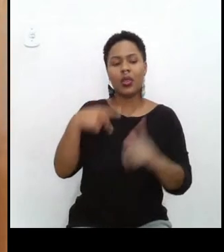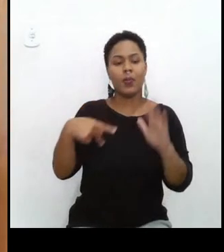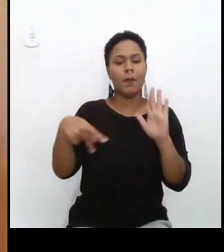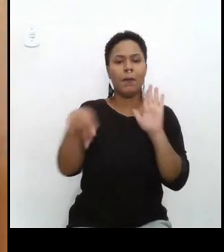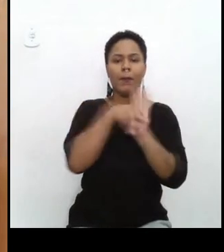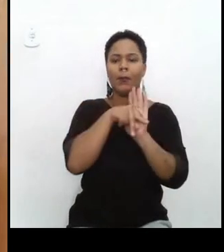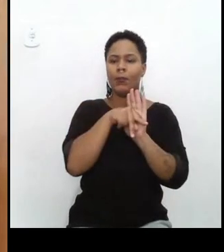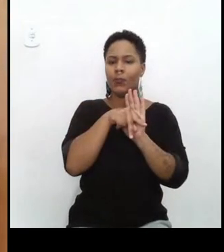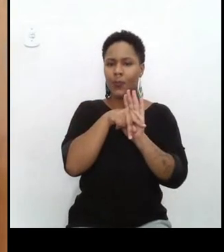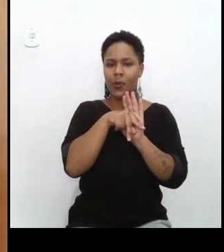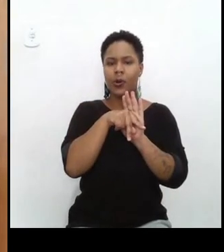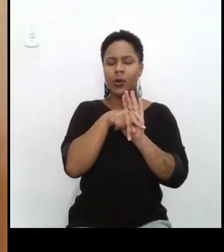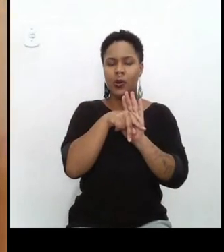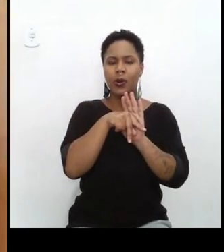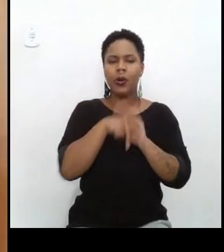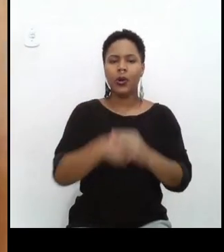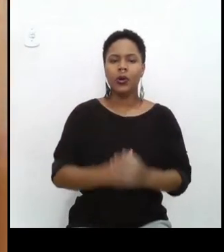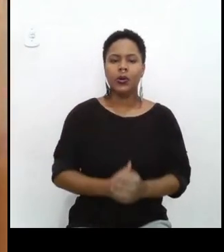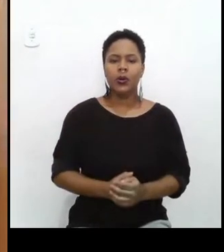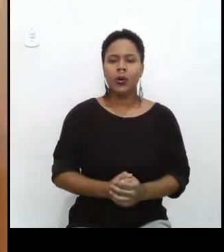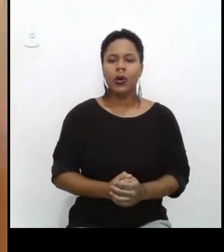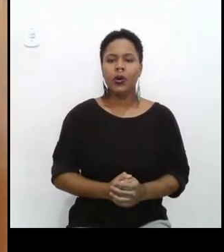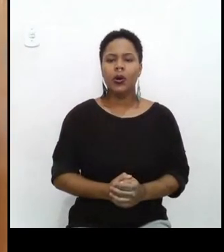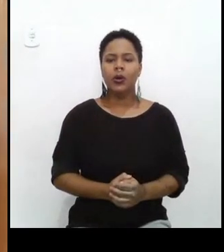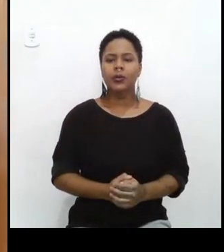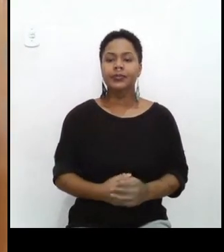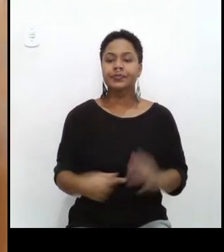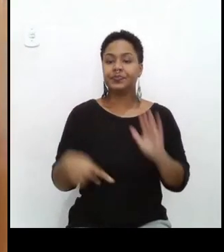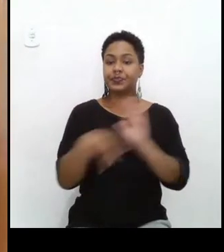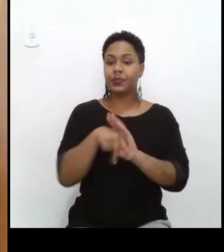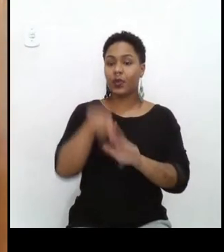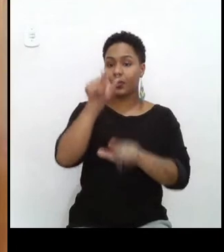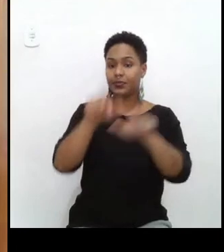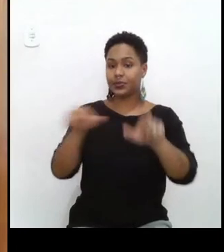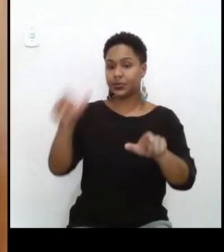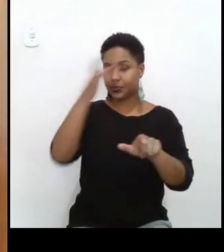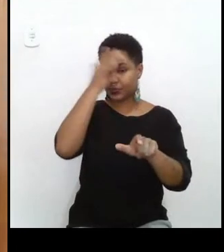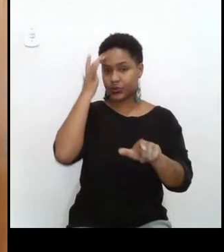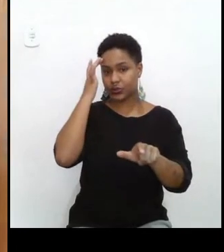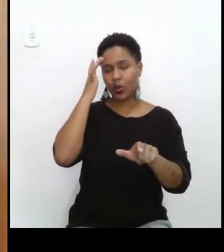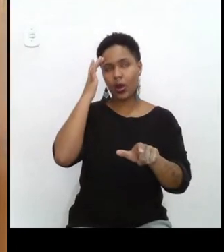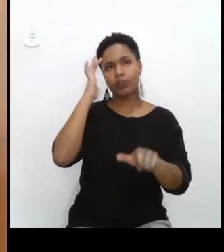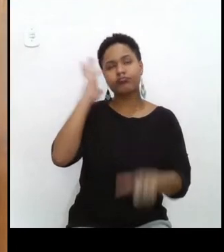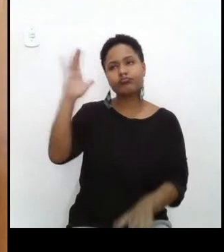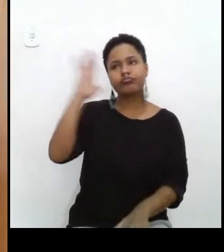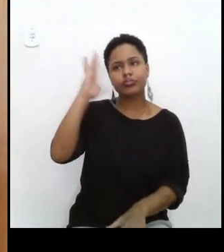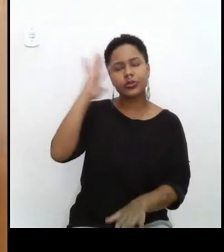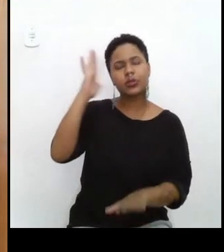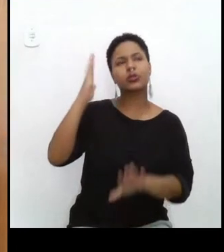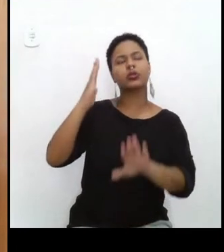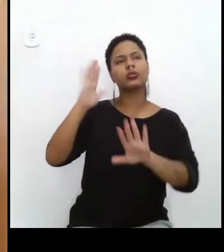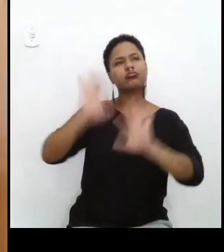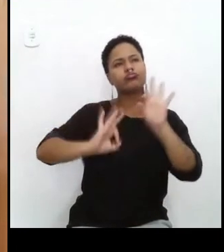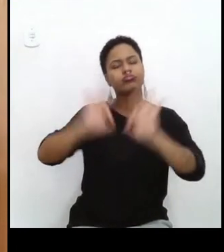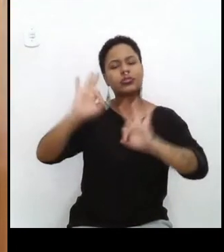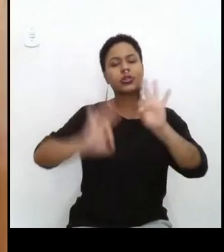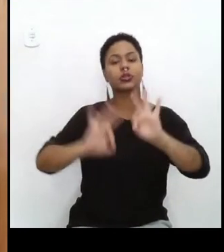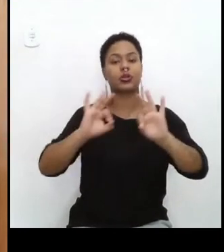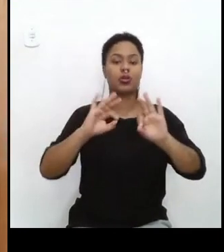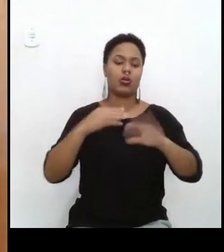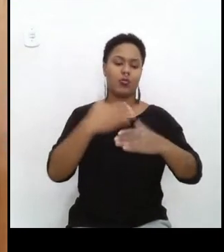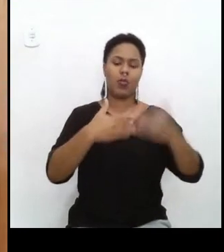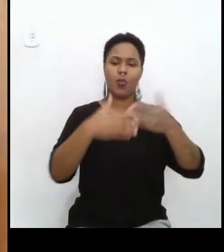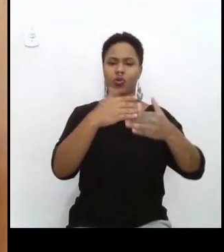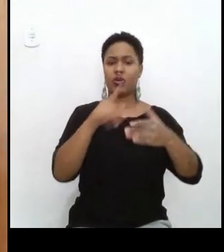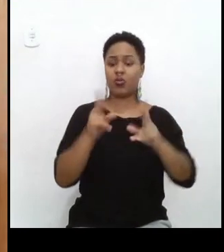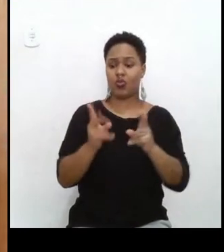daquelas receber ou não a idade mesmo olhar e que eles não usa essas penas funcionamento pelas instâncias Emily assim na corretamente no